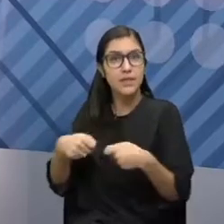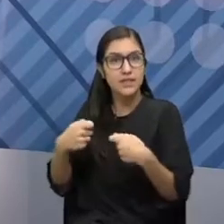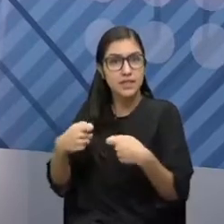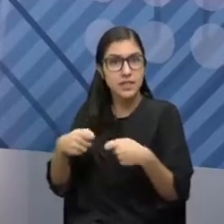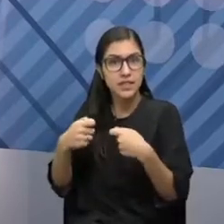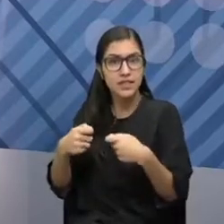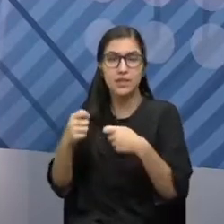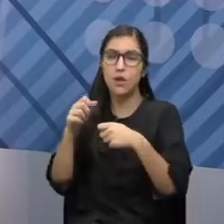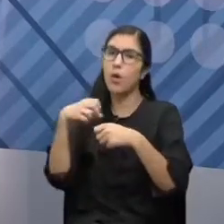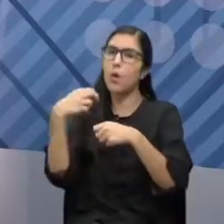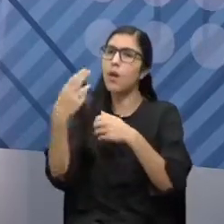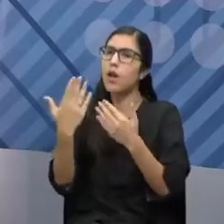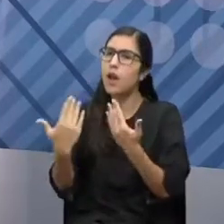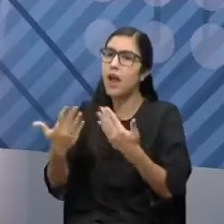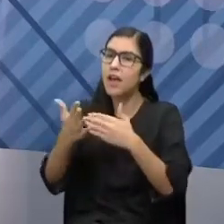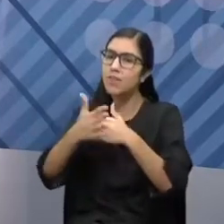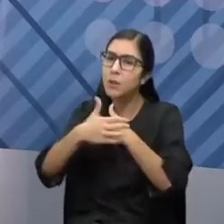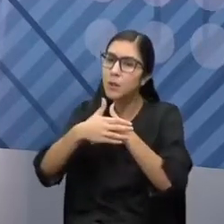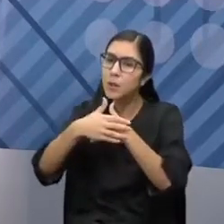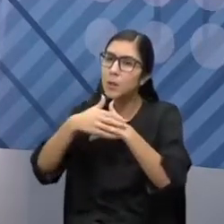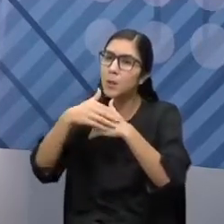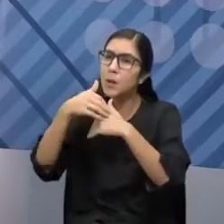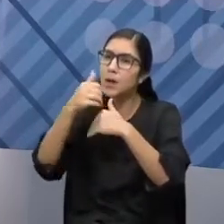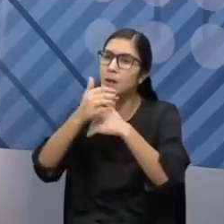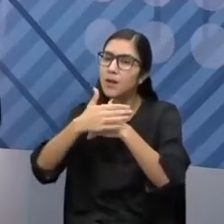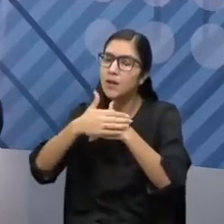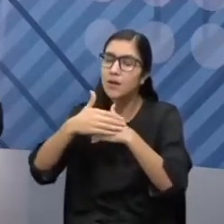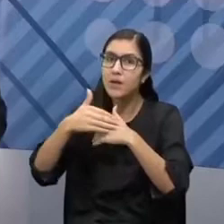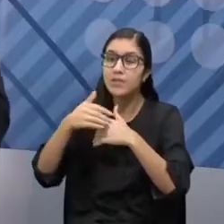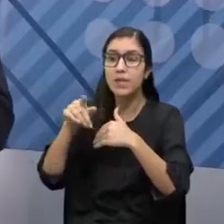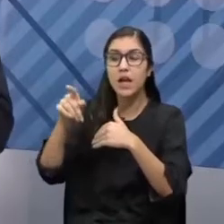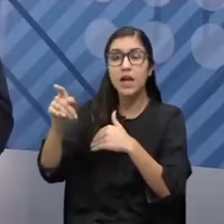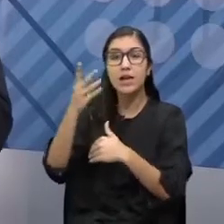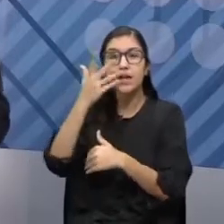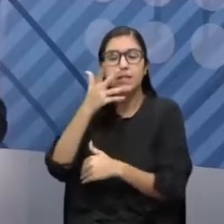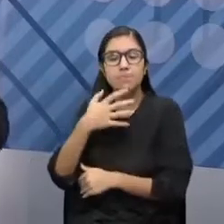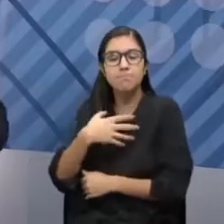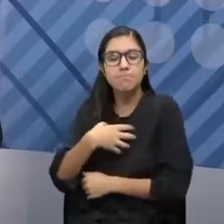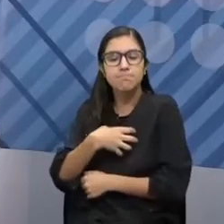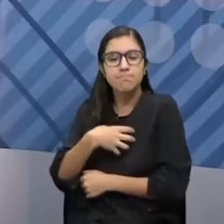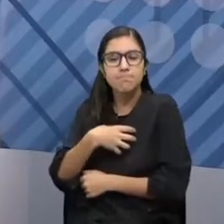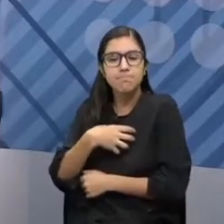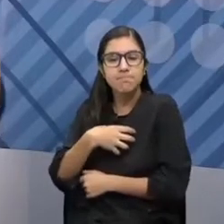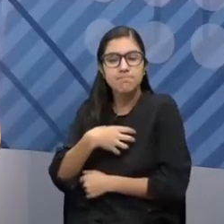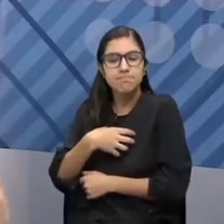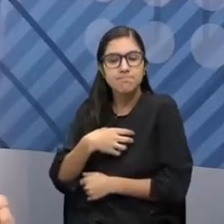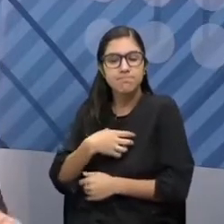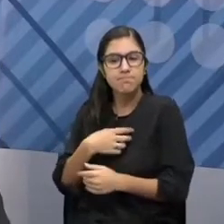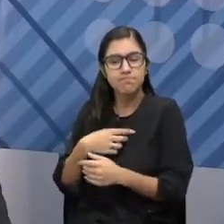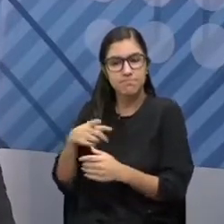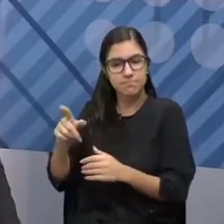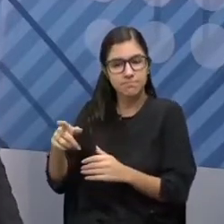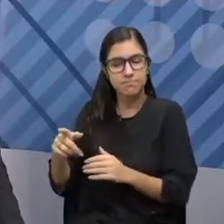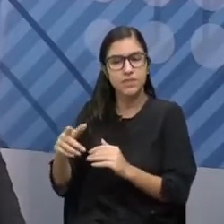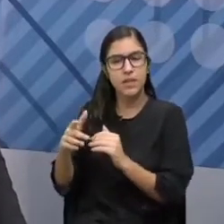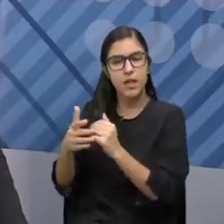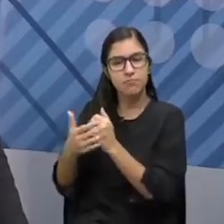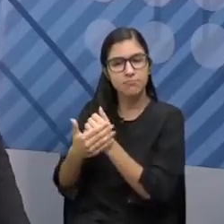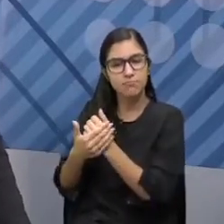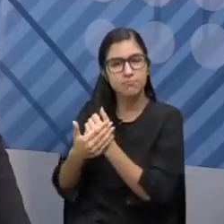uma hipersensibilidade, uma hipossensibilidade, para ele começar a sentir essa questão de